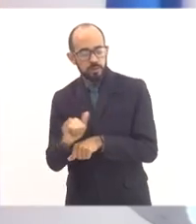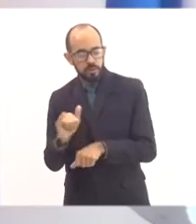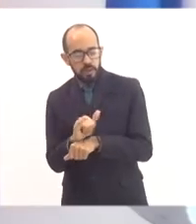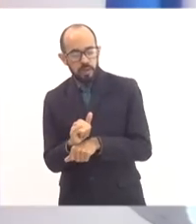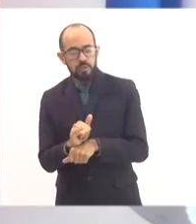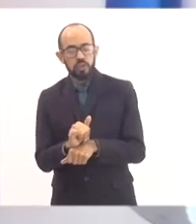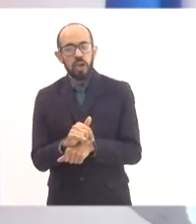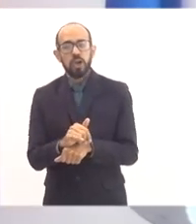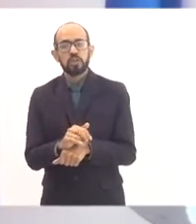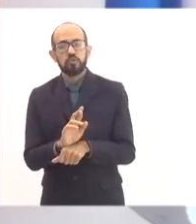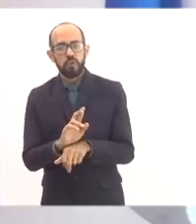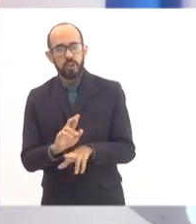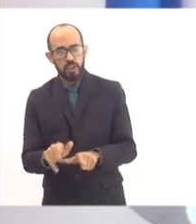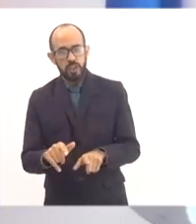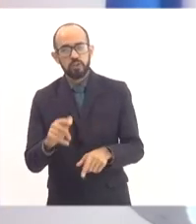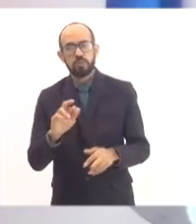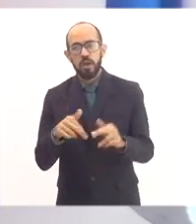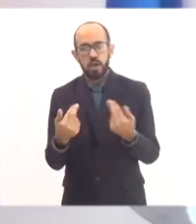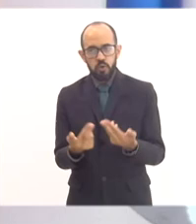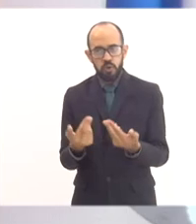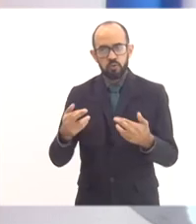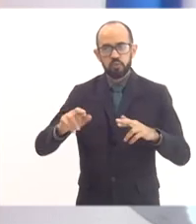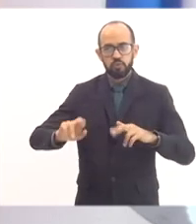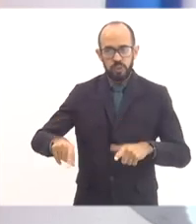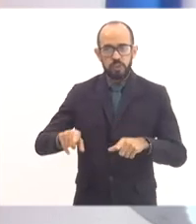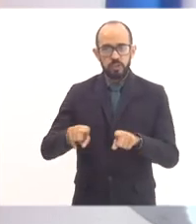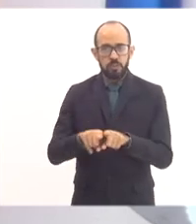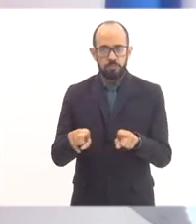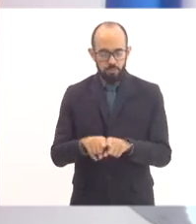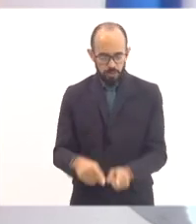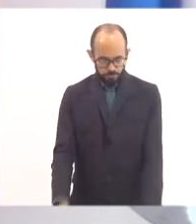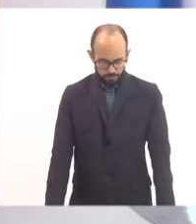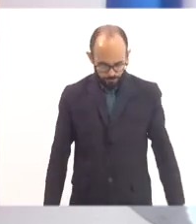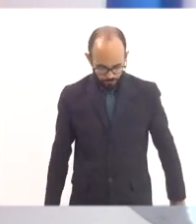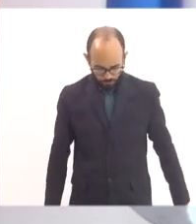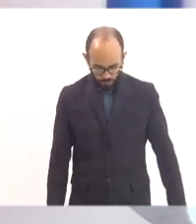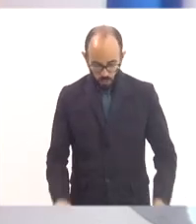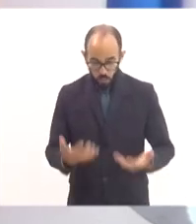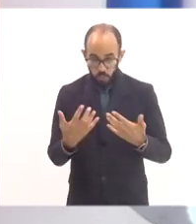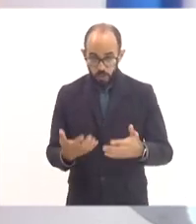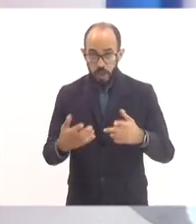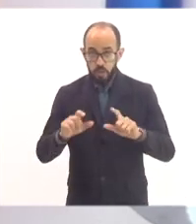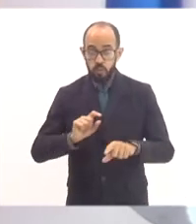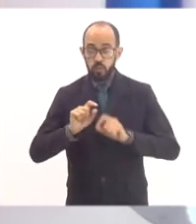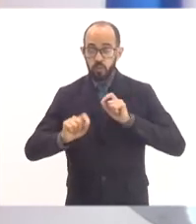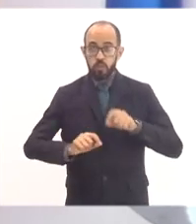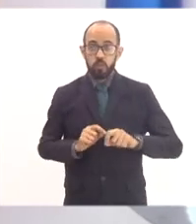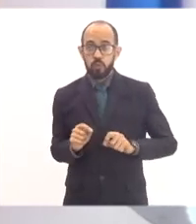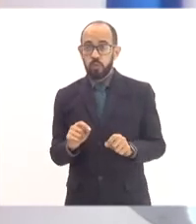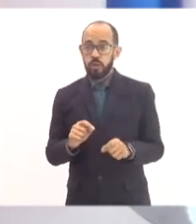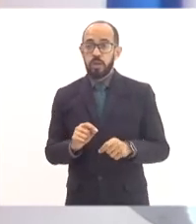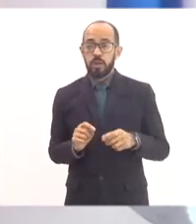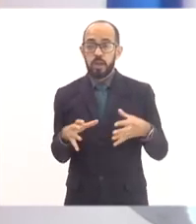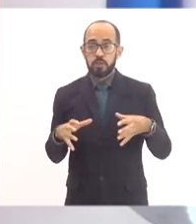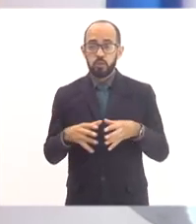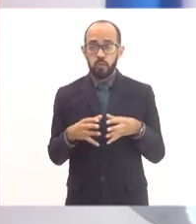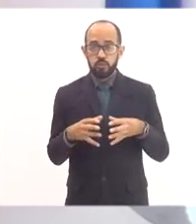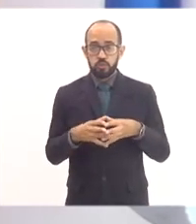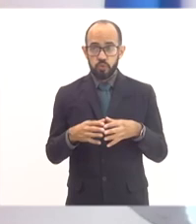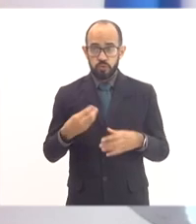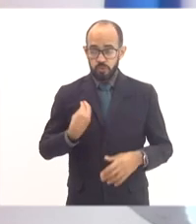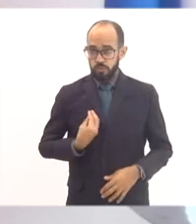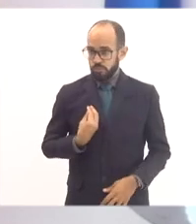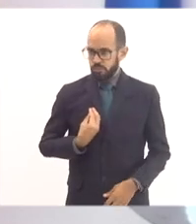reunião, um parecer de alguém, enfim. Então, eu queria aqui a manifestação das comissões que estão presentes, que não se